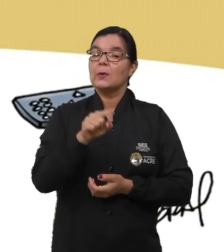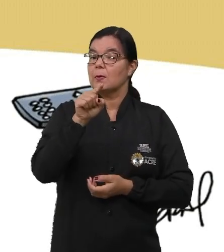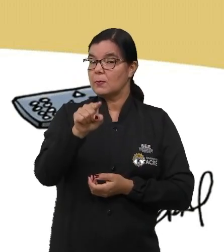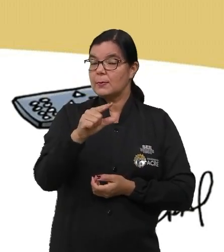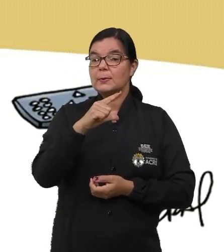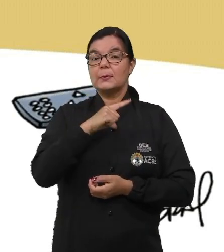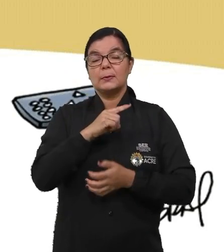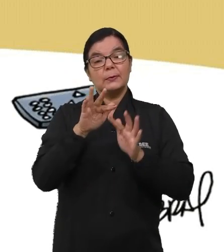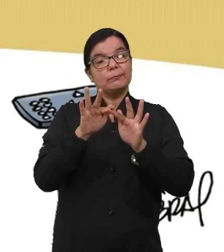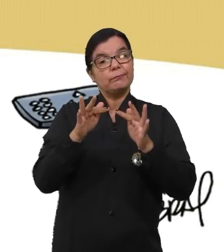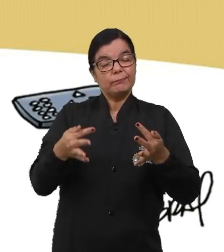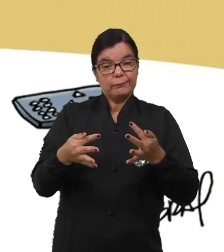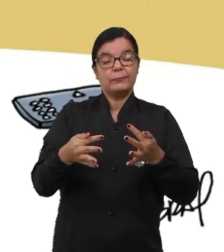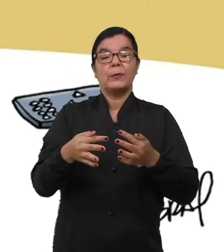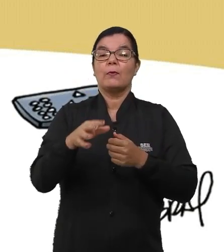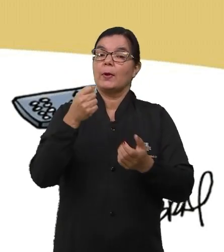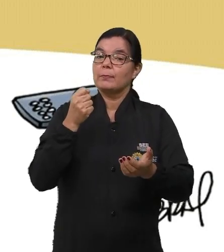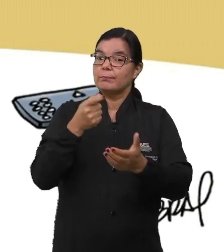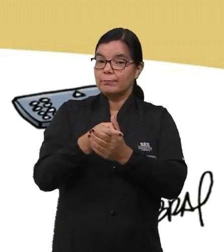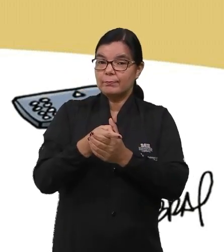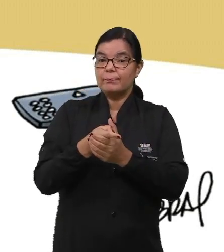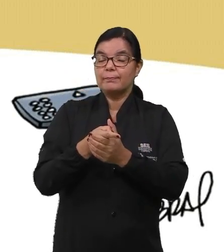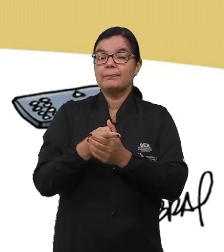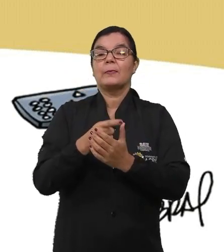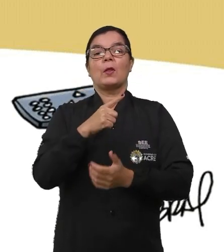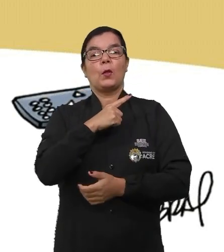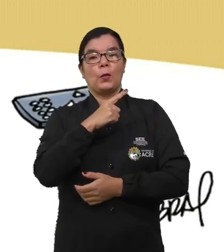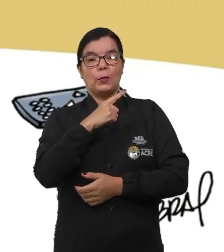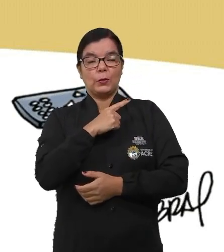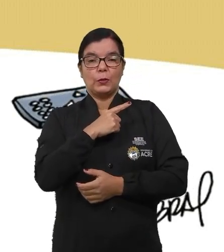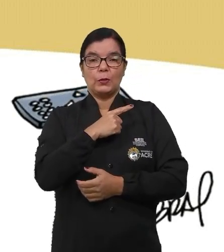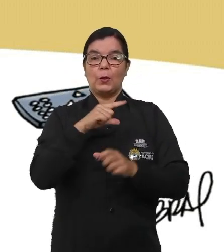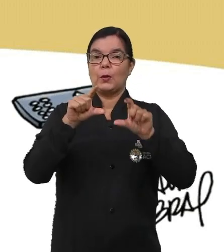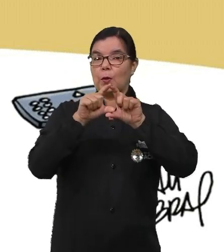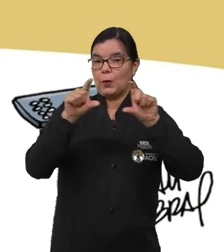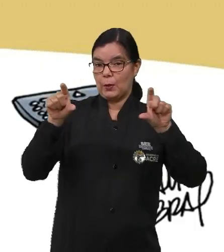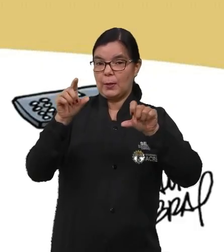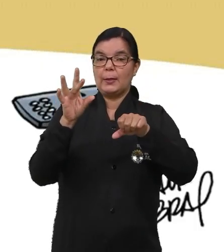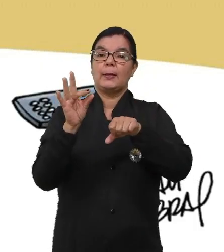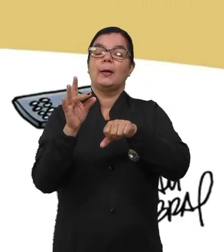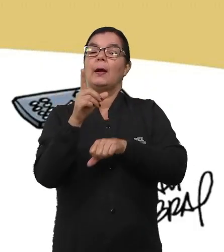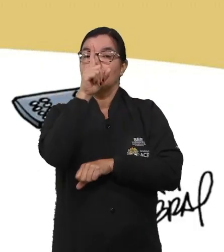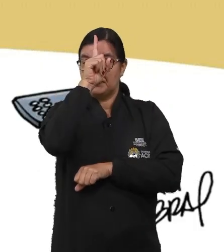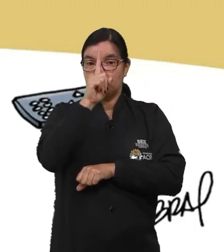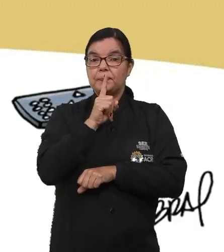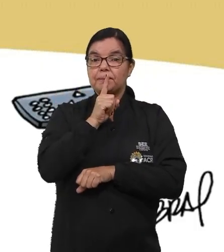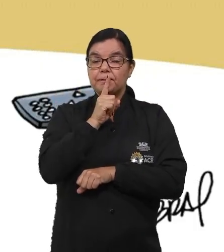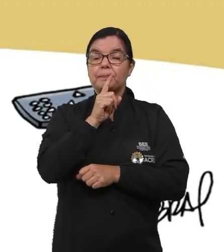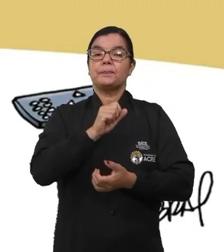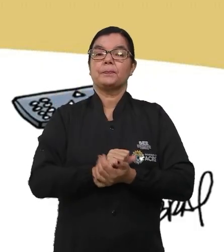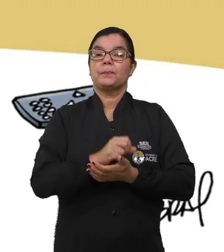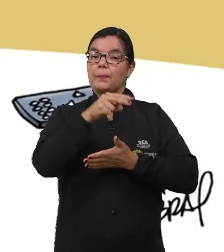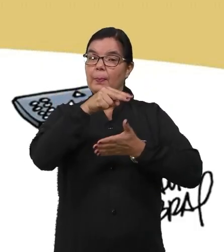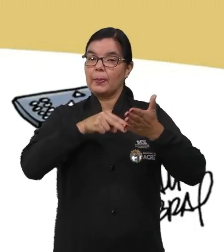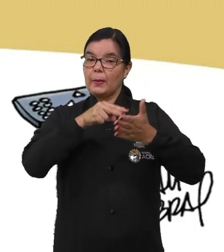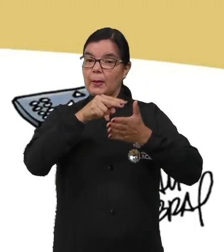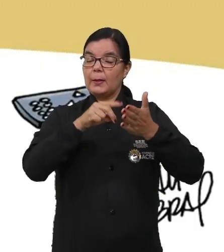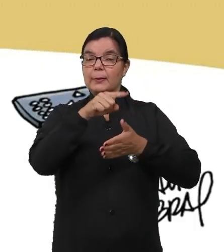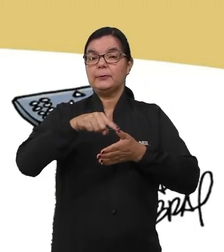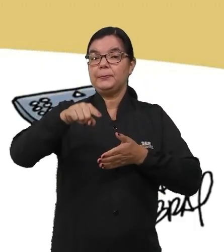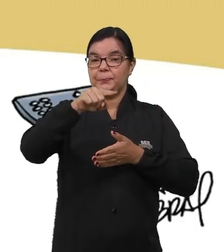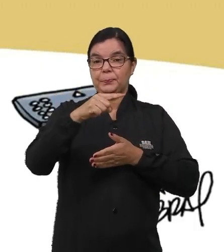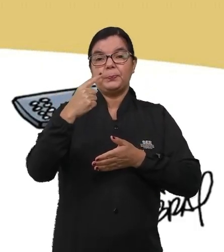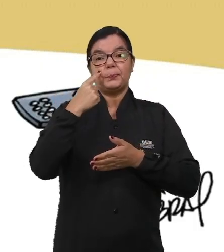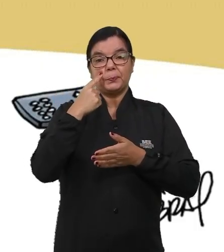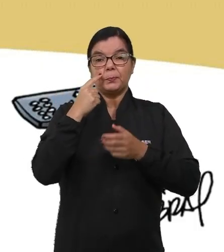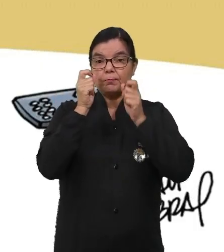você simplesmente vai adquirir. Eu tenho aqui um destaque na cor amarela, eu vou fazer a leitura e você